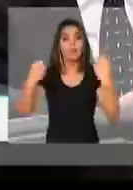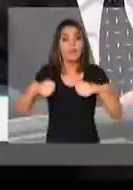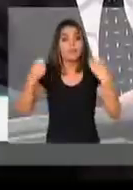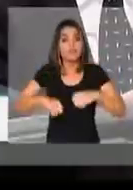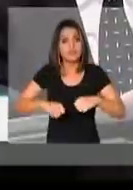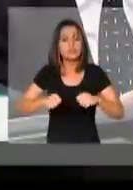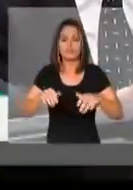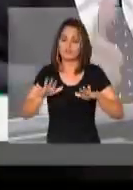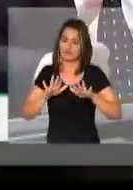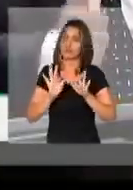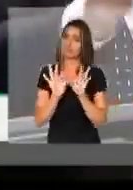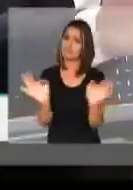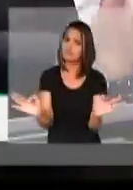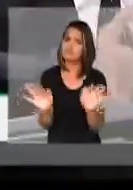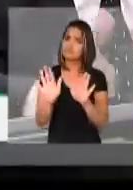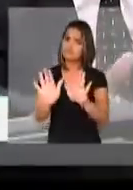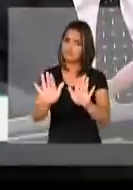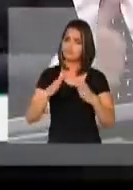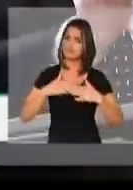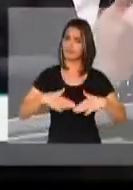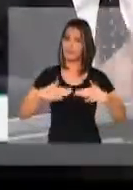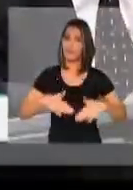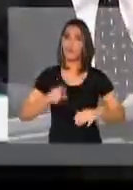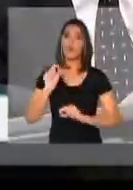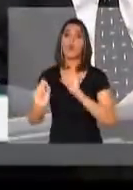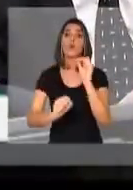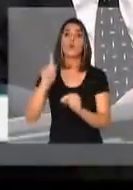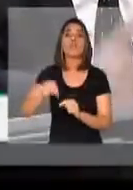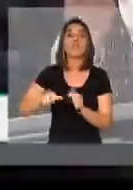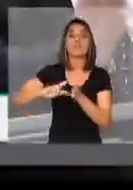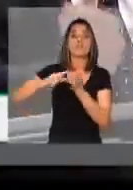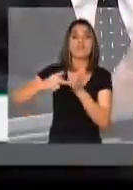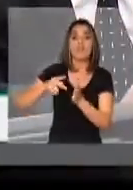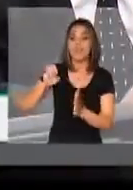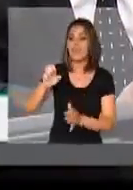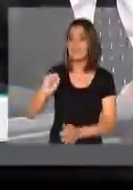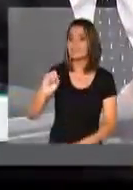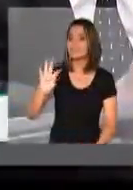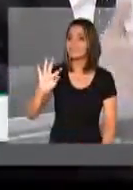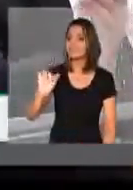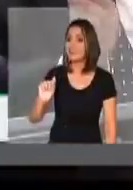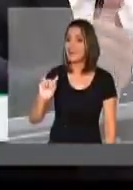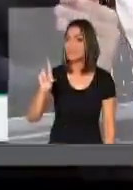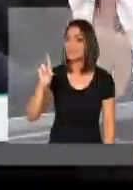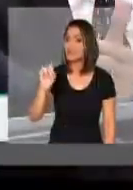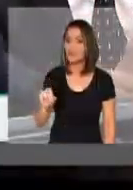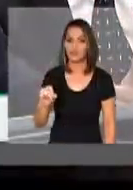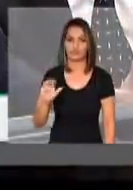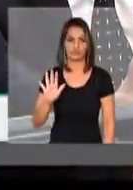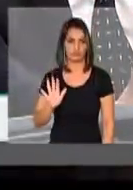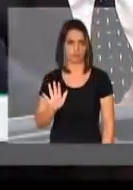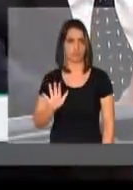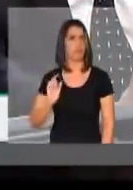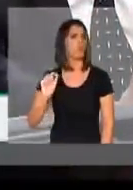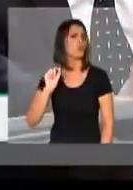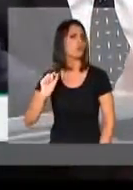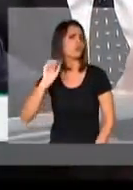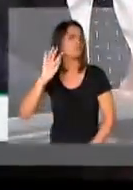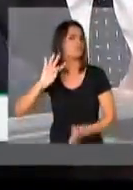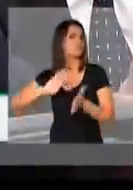desse parlamento. Qual é a concepção que temos de Estado? Nesse sentido, não dá para fazer um